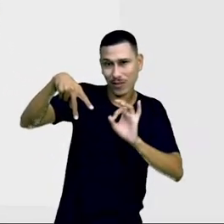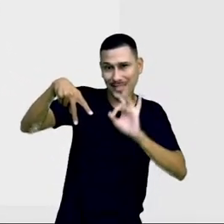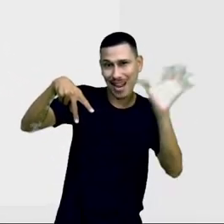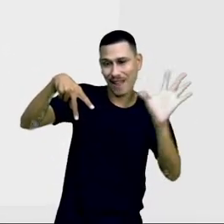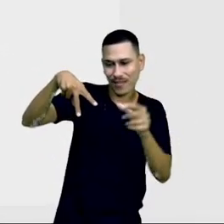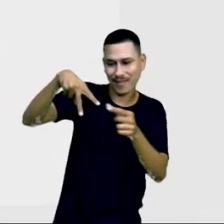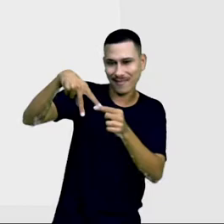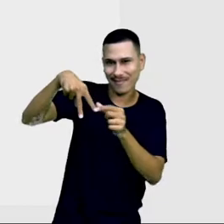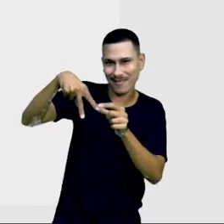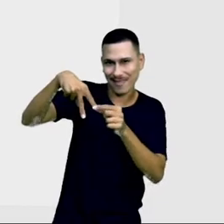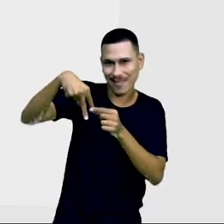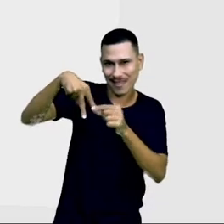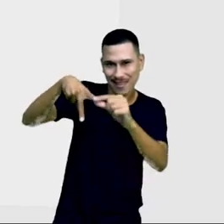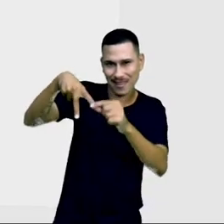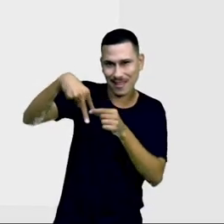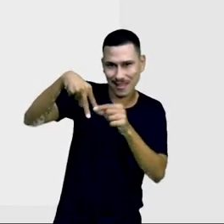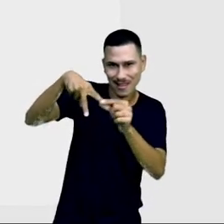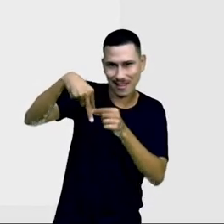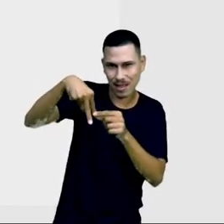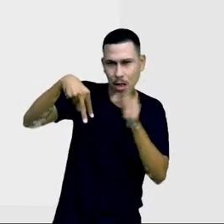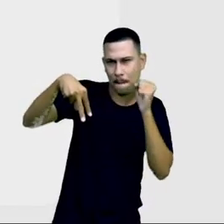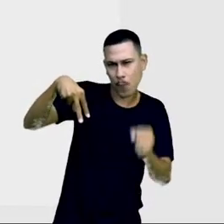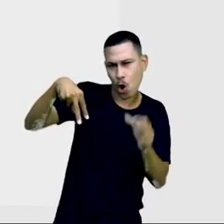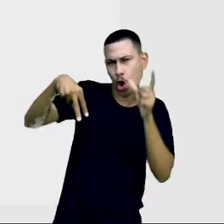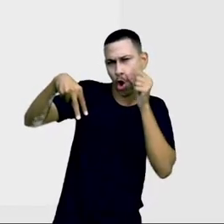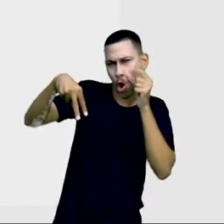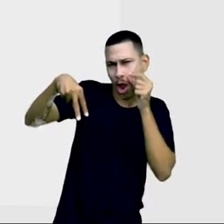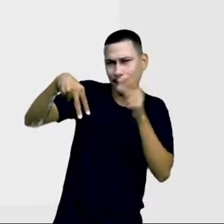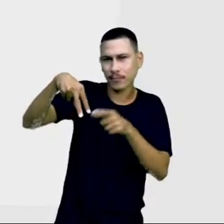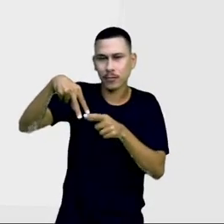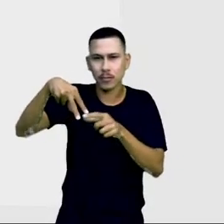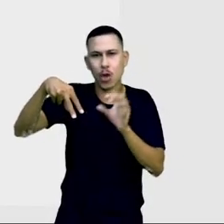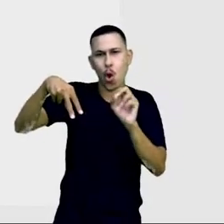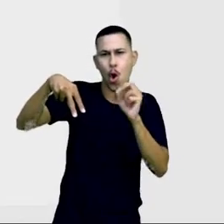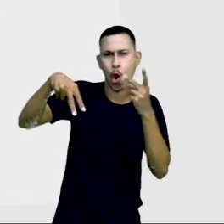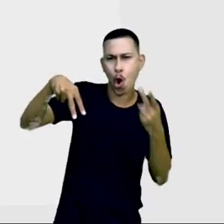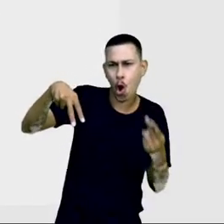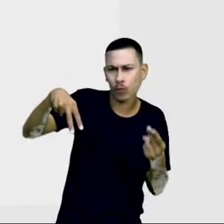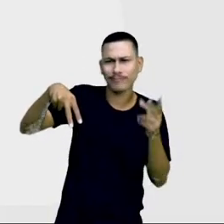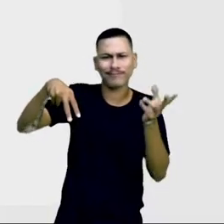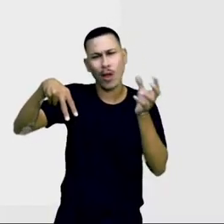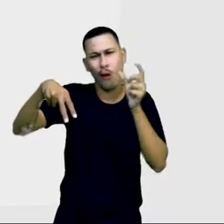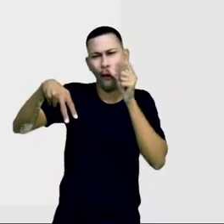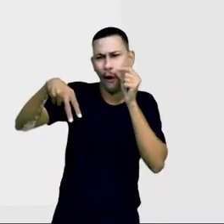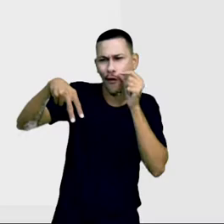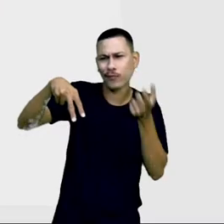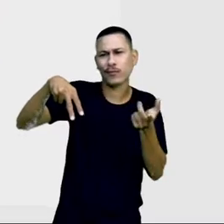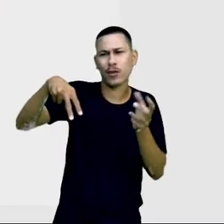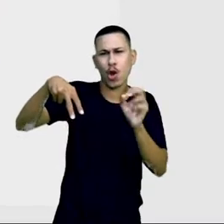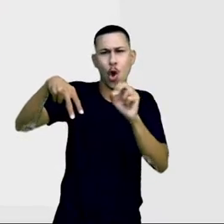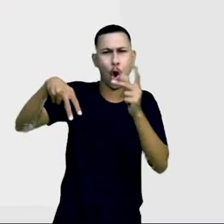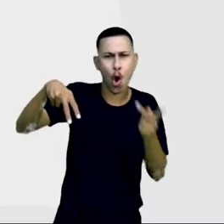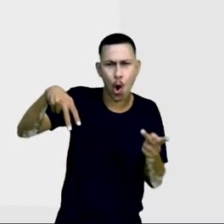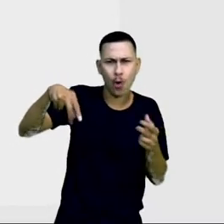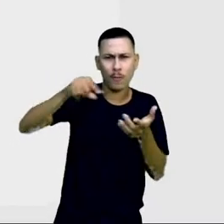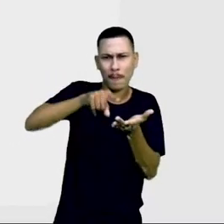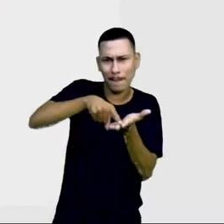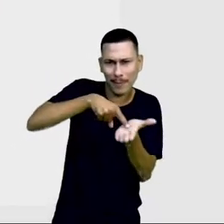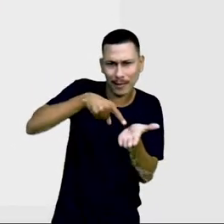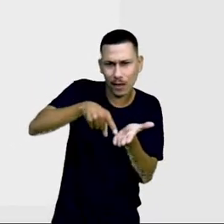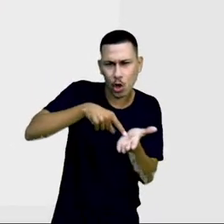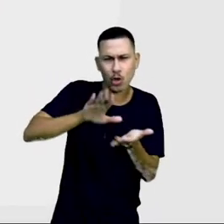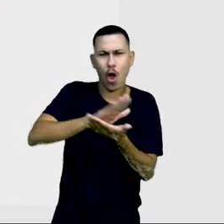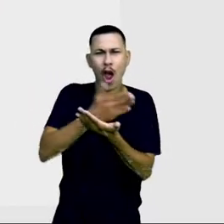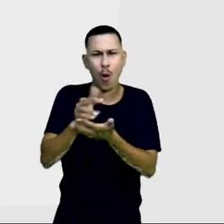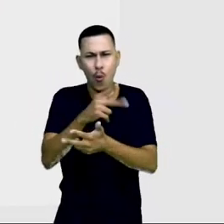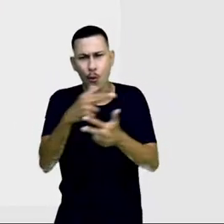alguma coisa que marca. Um lápis, uma ponta de grafite, piloto, enfim. Sempre tem alguma